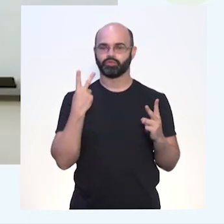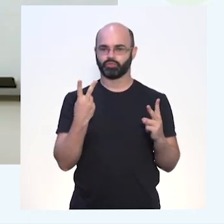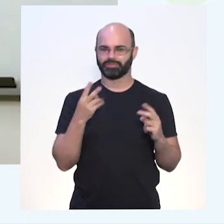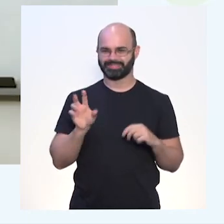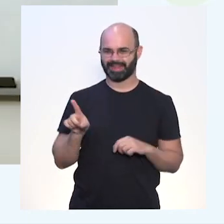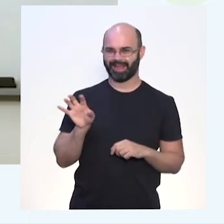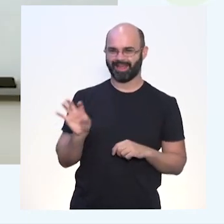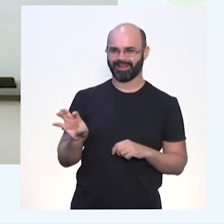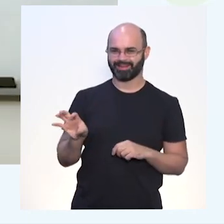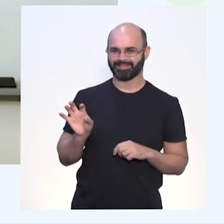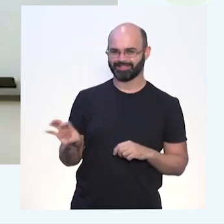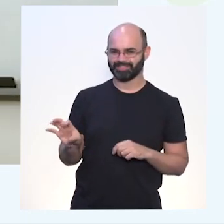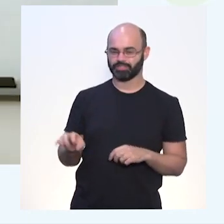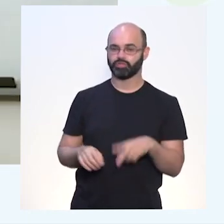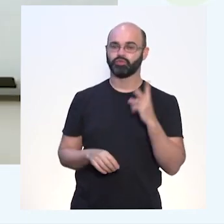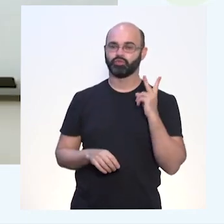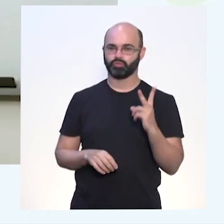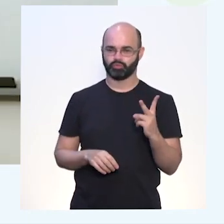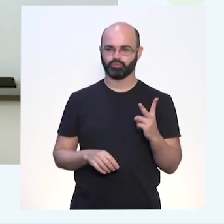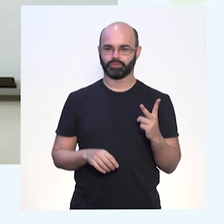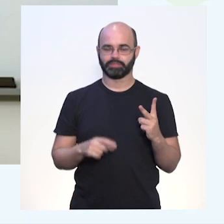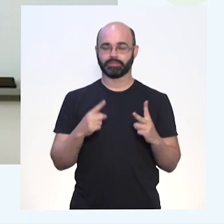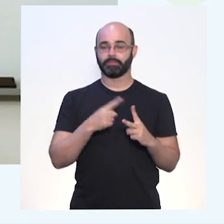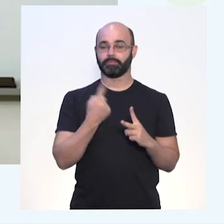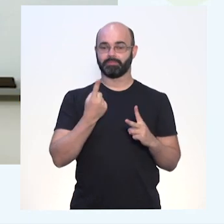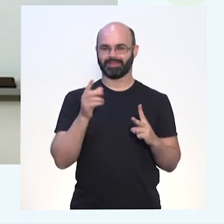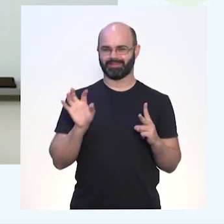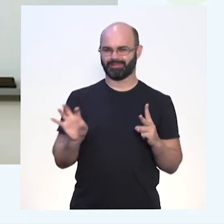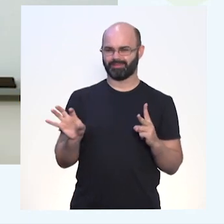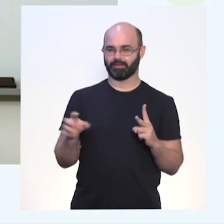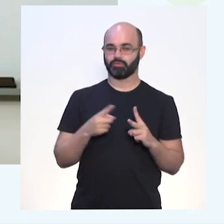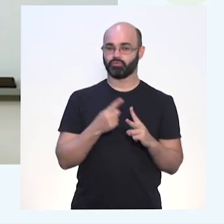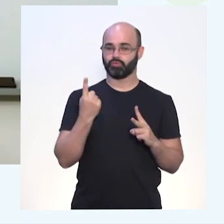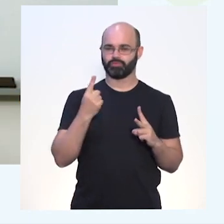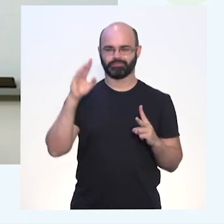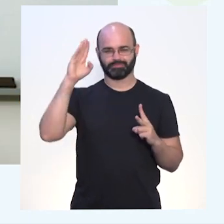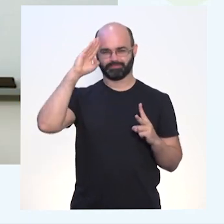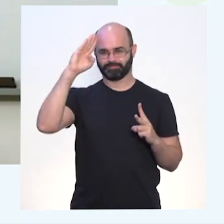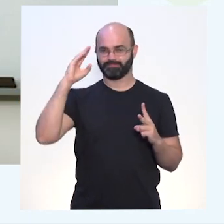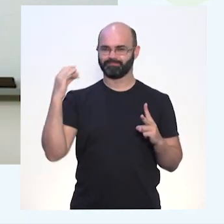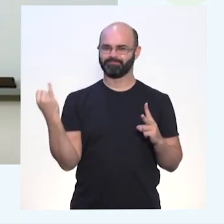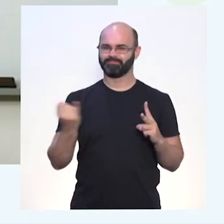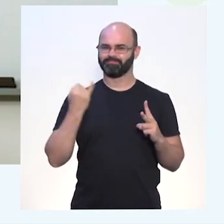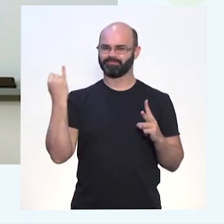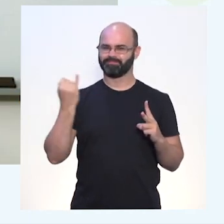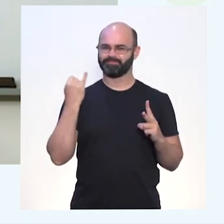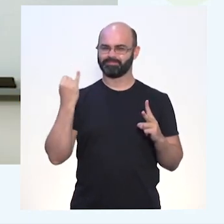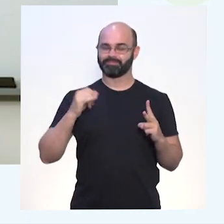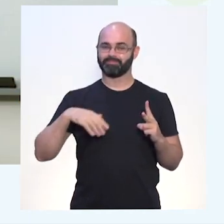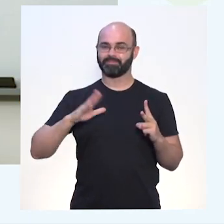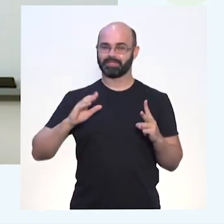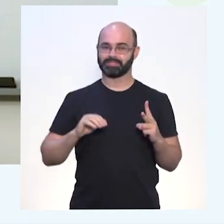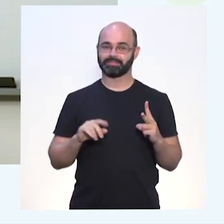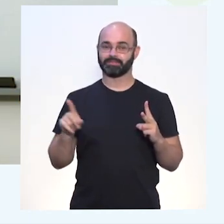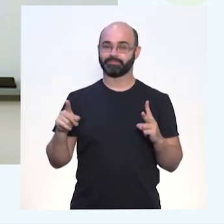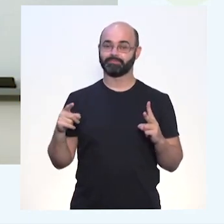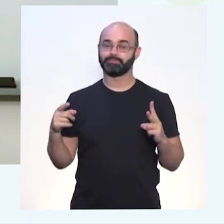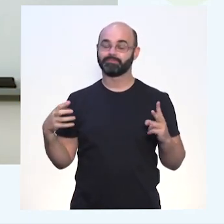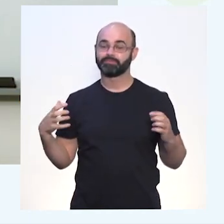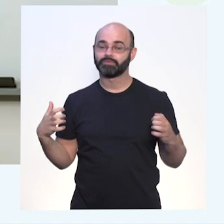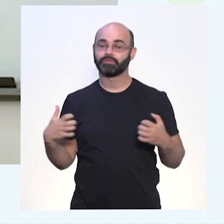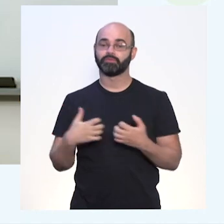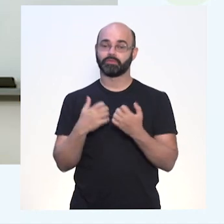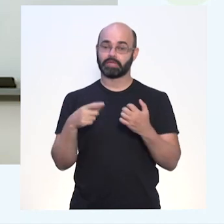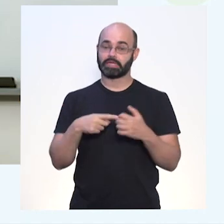a formação do produto. Primeira característica que é uma das mais importantes. Essa colisão ela tem que ter